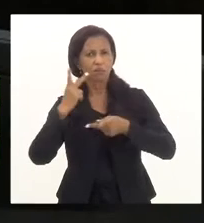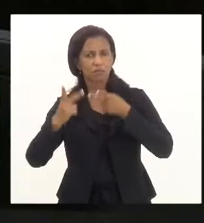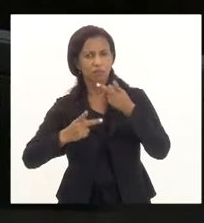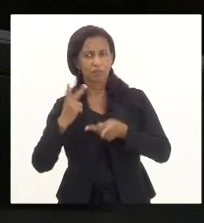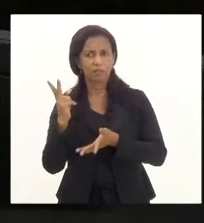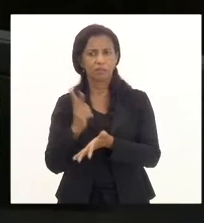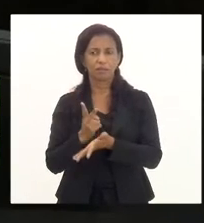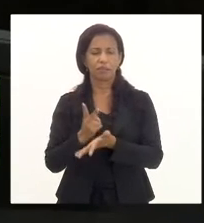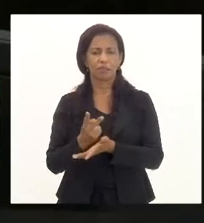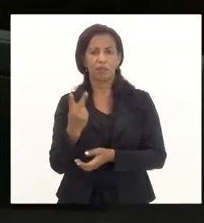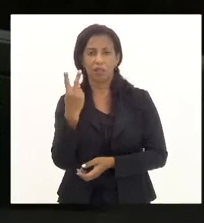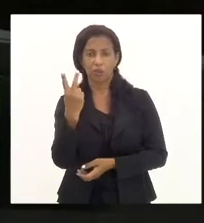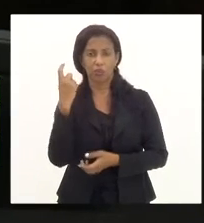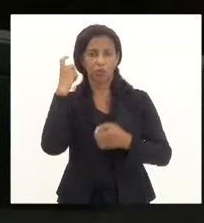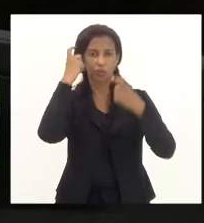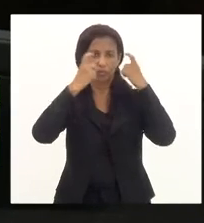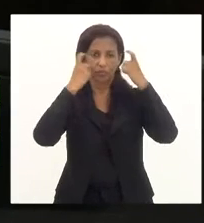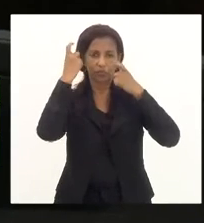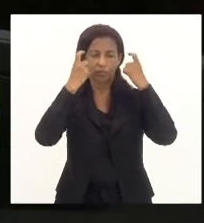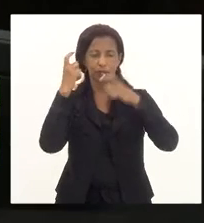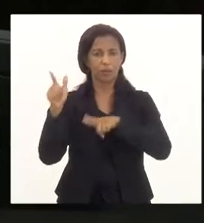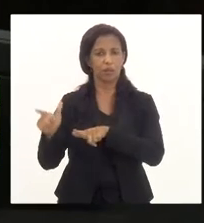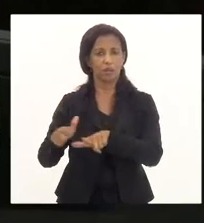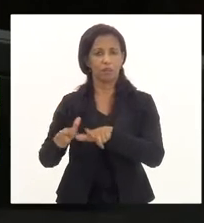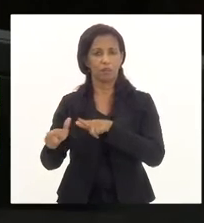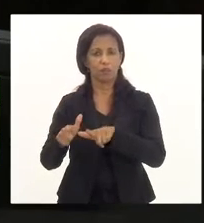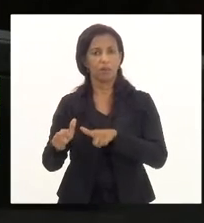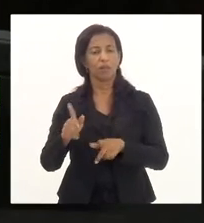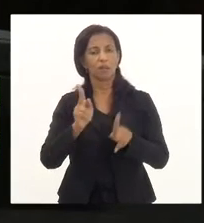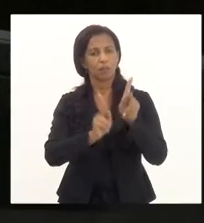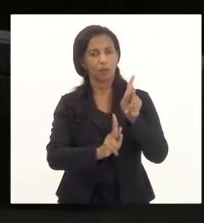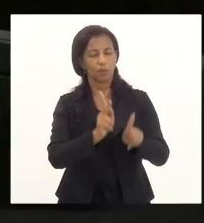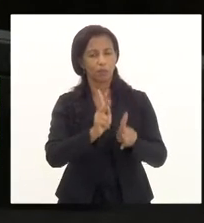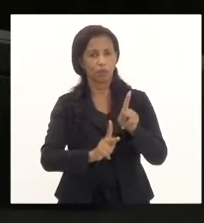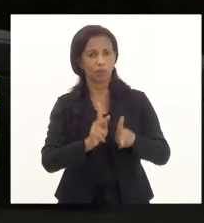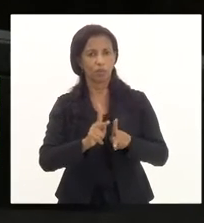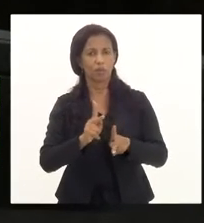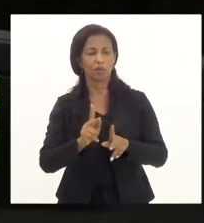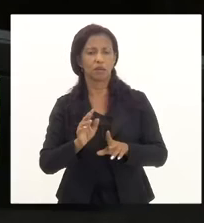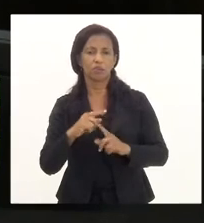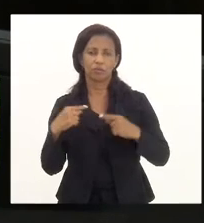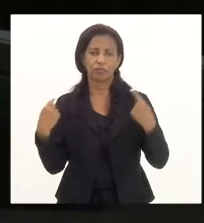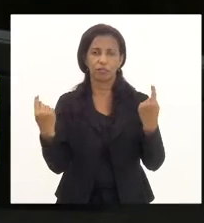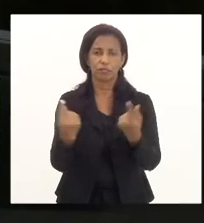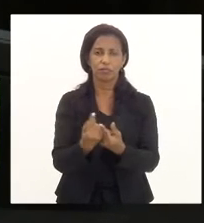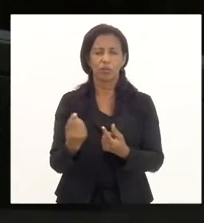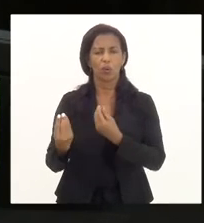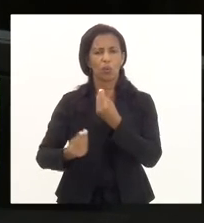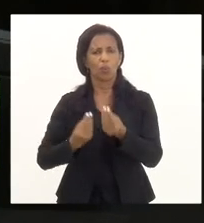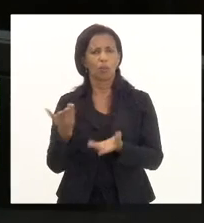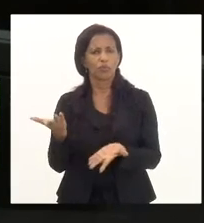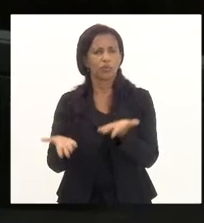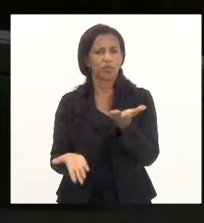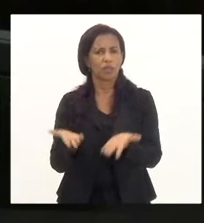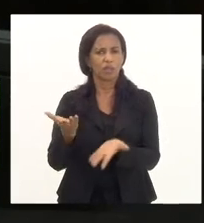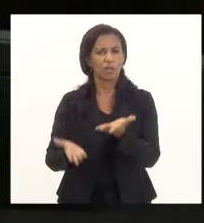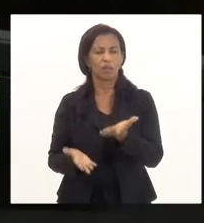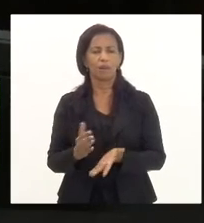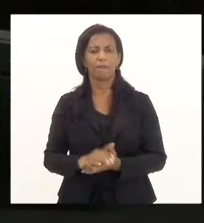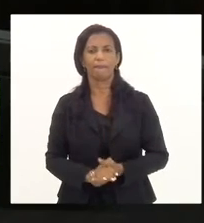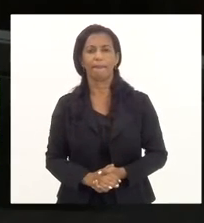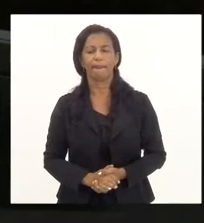dito isso né que ele tem duas preocupações servidores e também a população de uma maneira geral como a gente equilibra